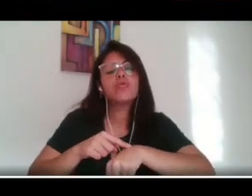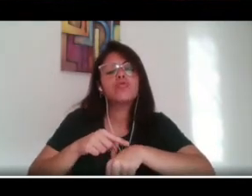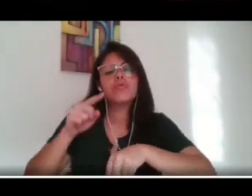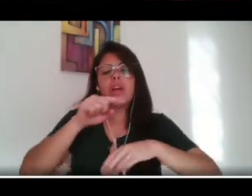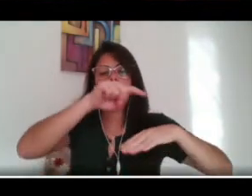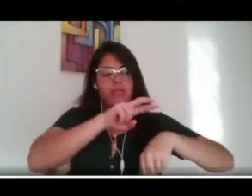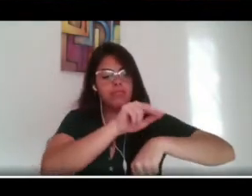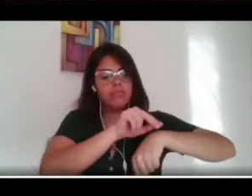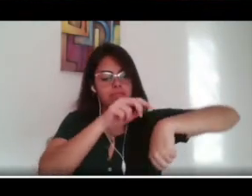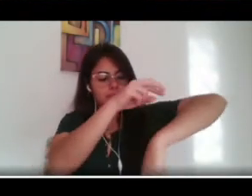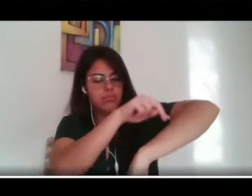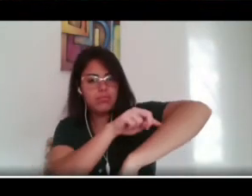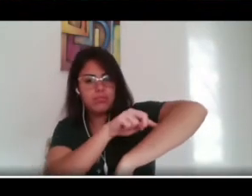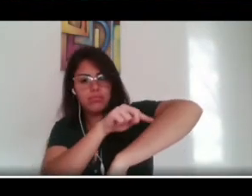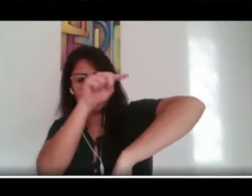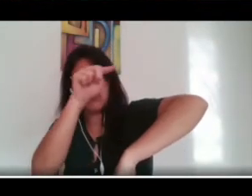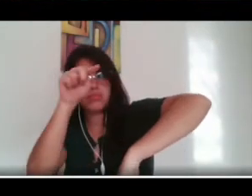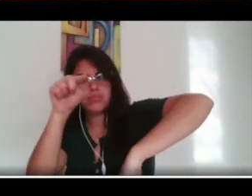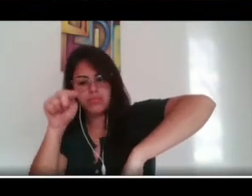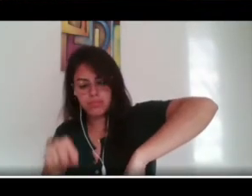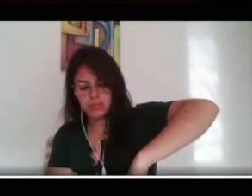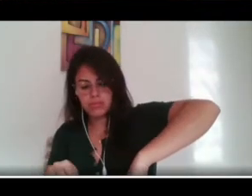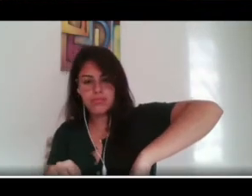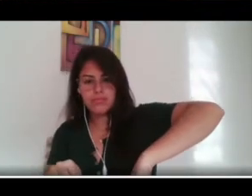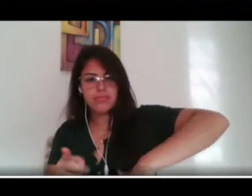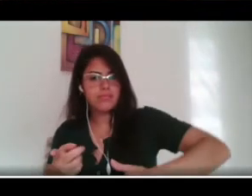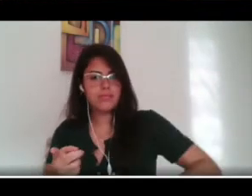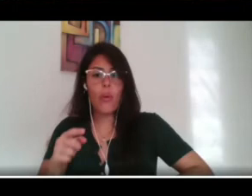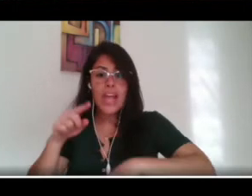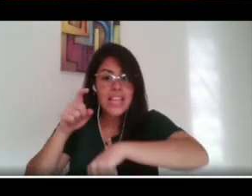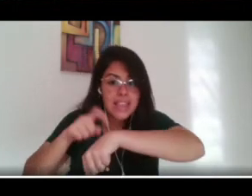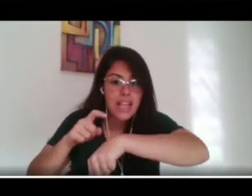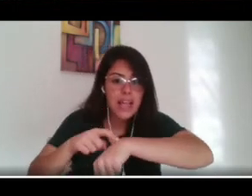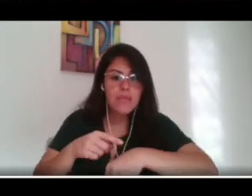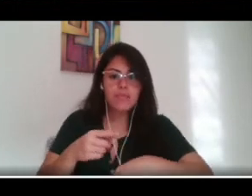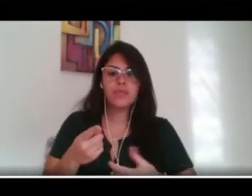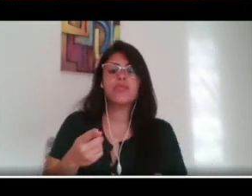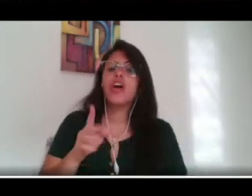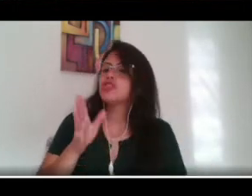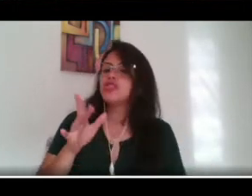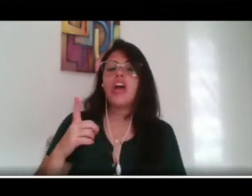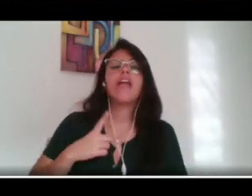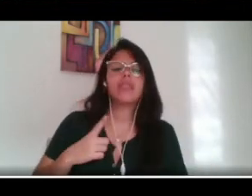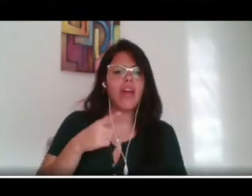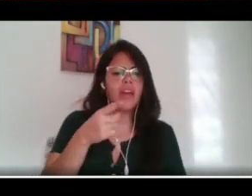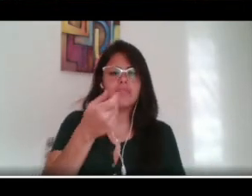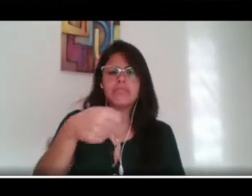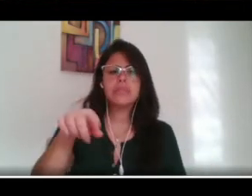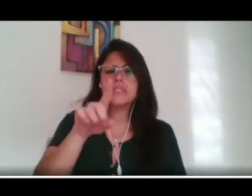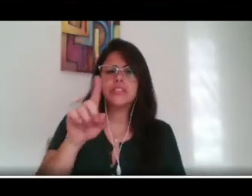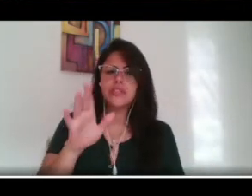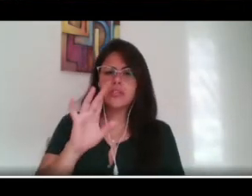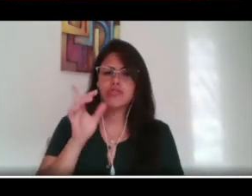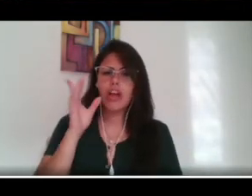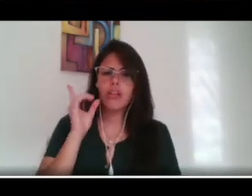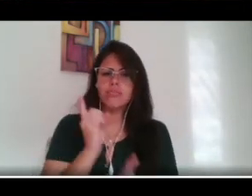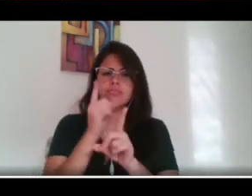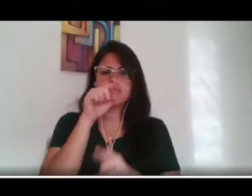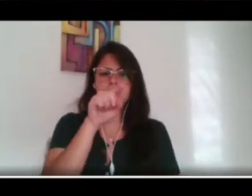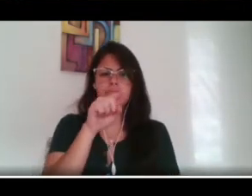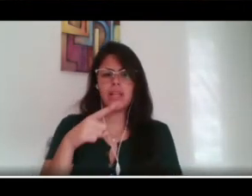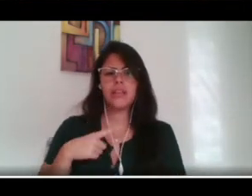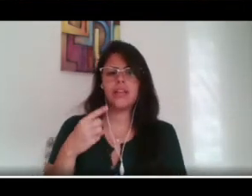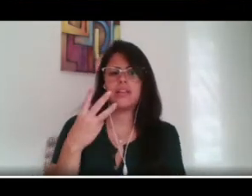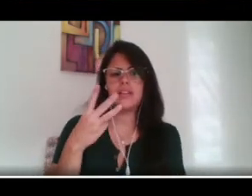Nem precisa. Ele já deu o tempo de queda, olha só. O tempo de queda é 3,5 segundos. Ele não deu a altura do rochedo,